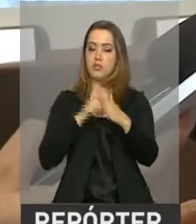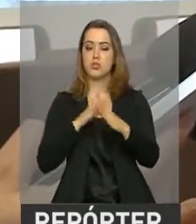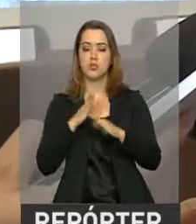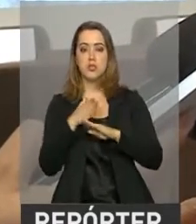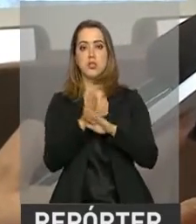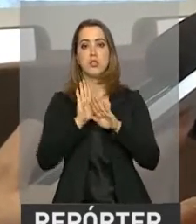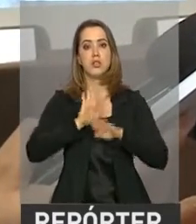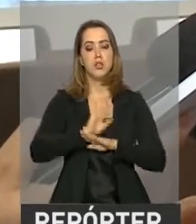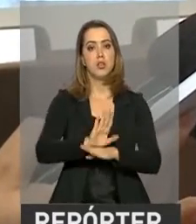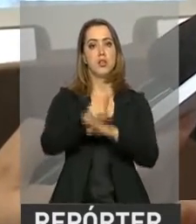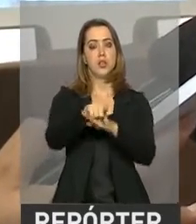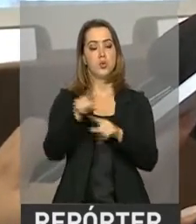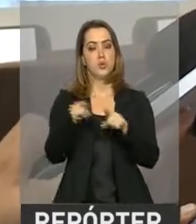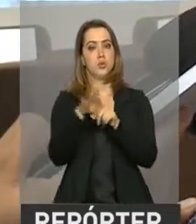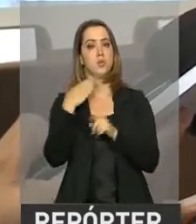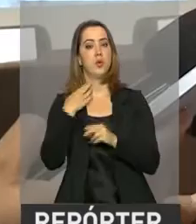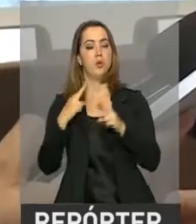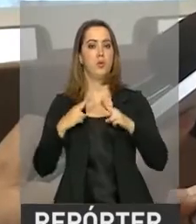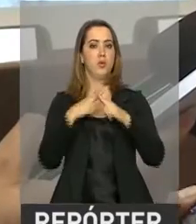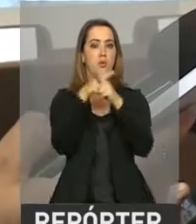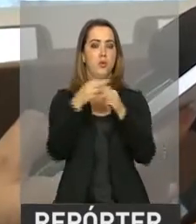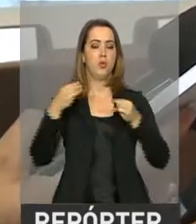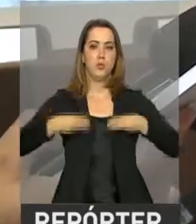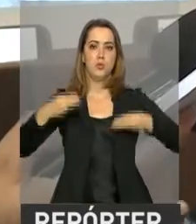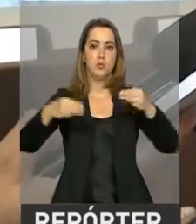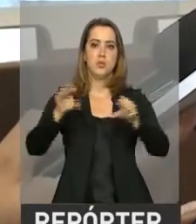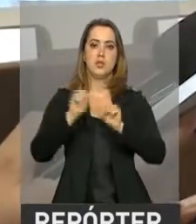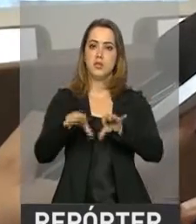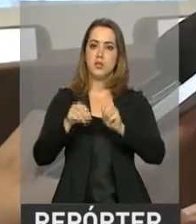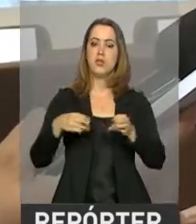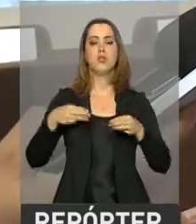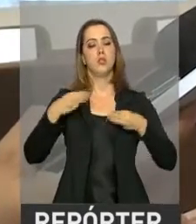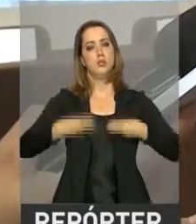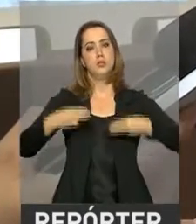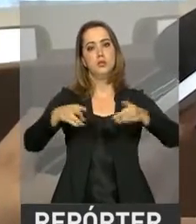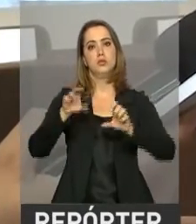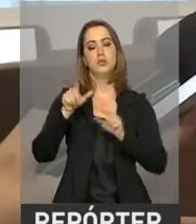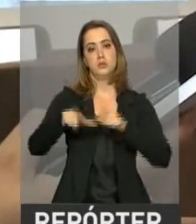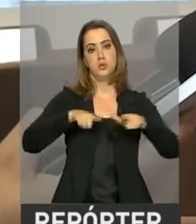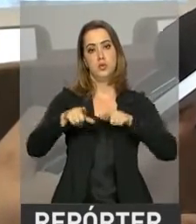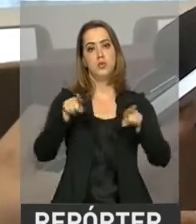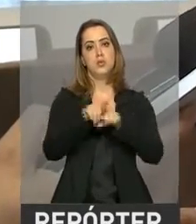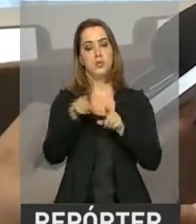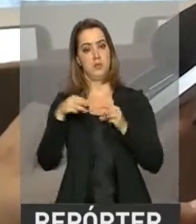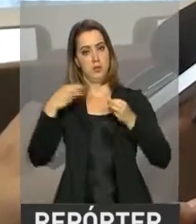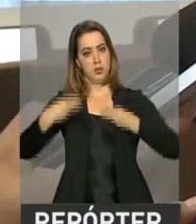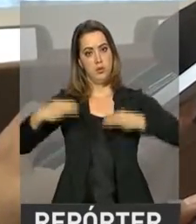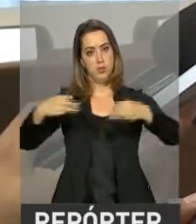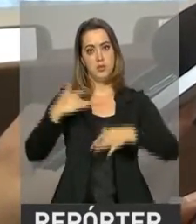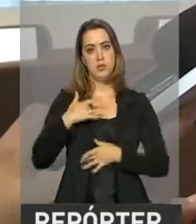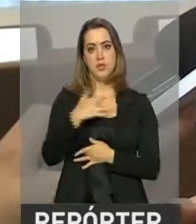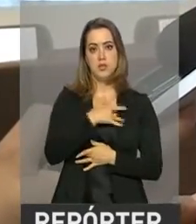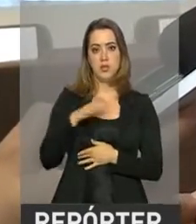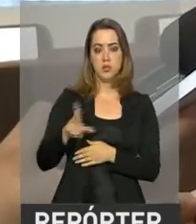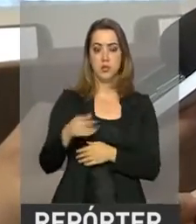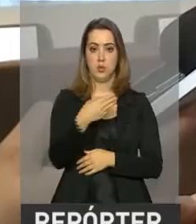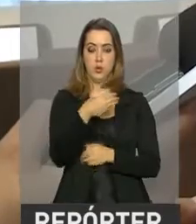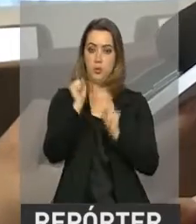o apoio da Caixa Econômica, do Ministério da Educação, do Ministério do Trabalho e do Ministério da Saúde. Ou seja, é o poder